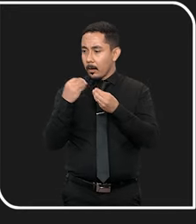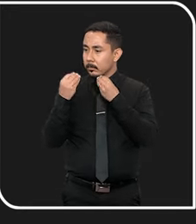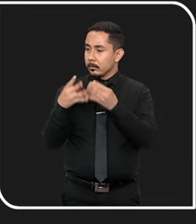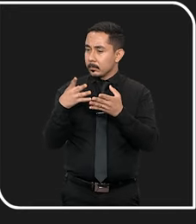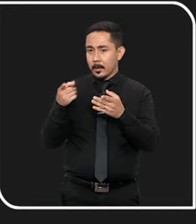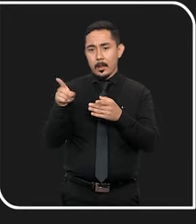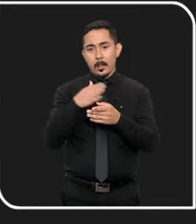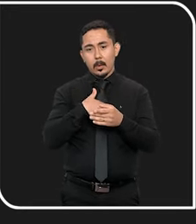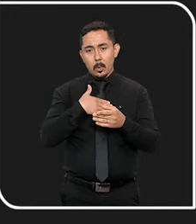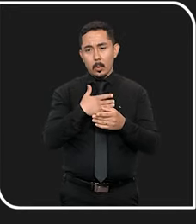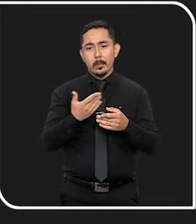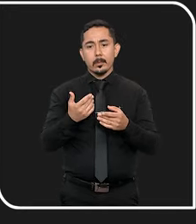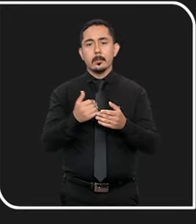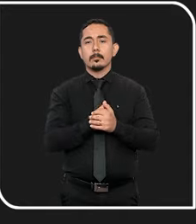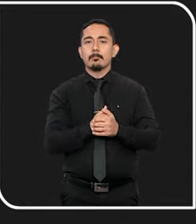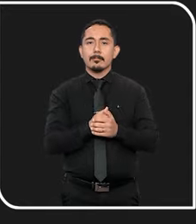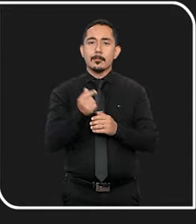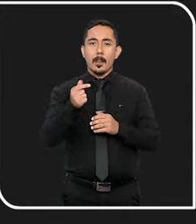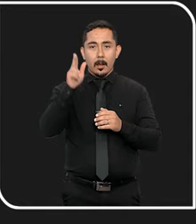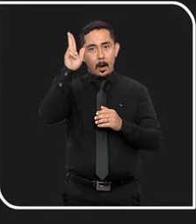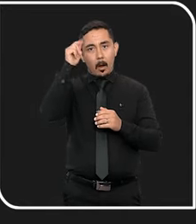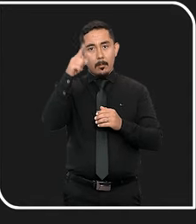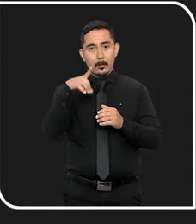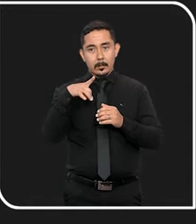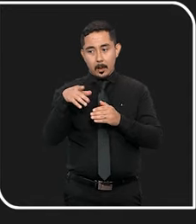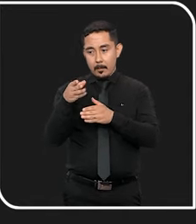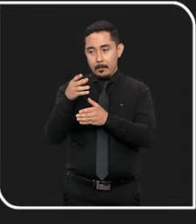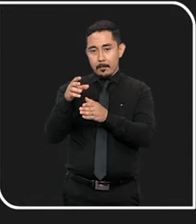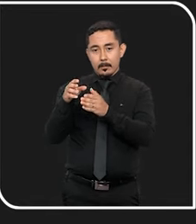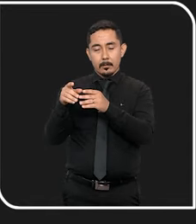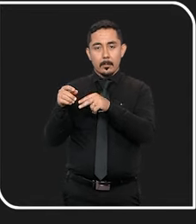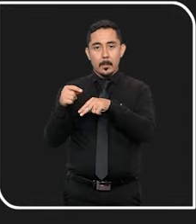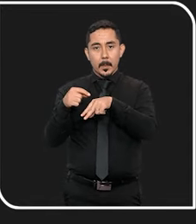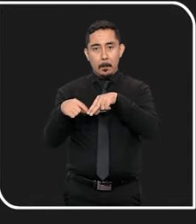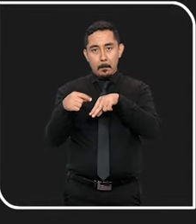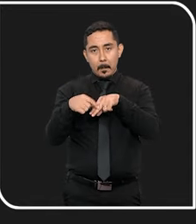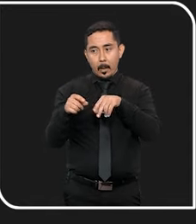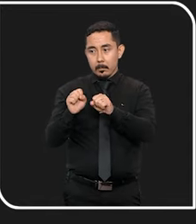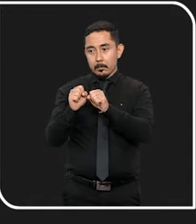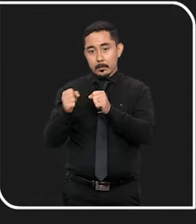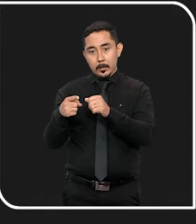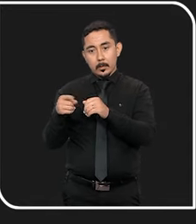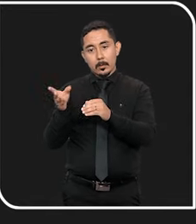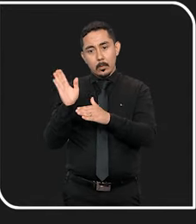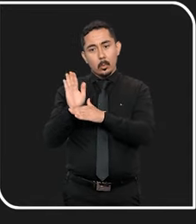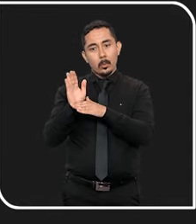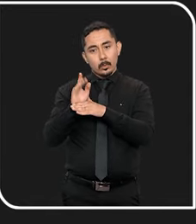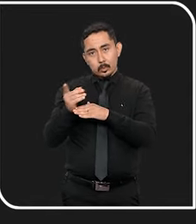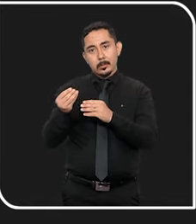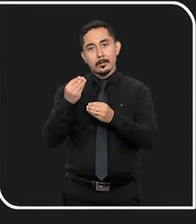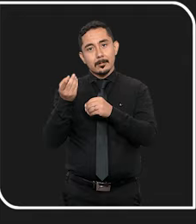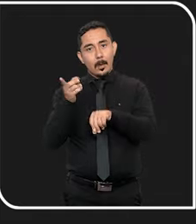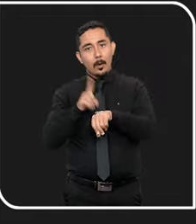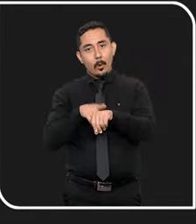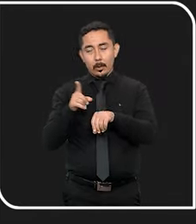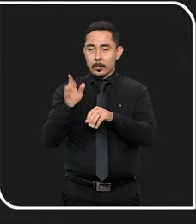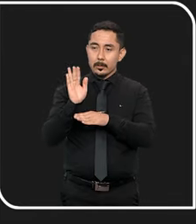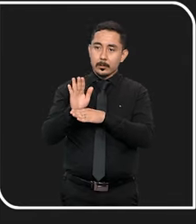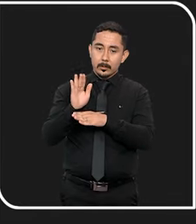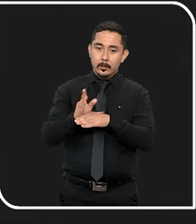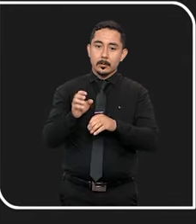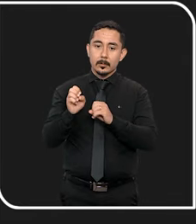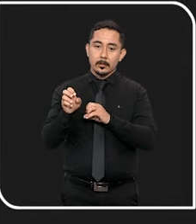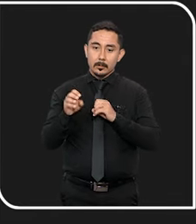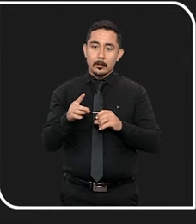tinha uns dois aninhos o cavalinho perdeu a perna eu fiz uma prótese com a tampinha de caneta que eu vi na hora assim e